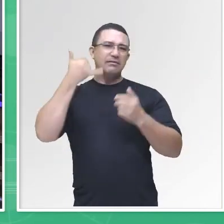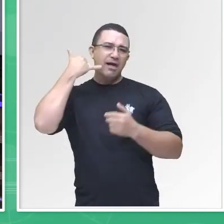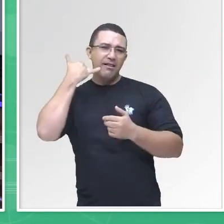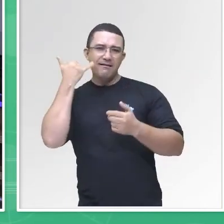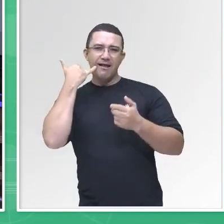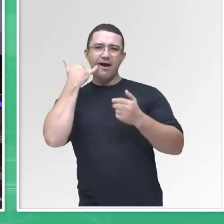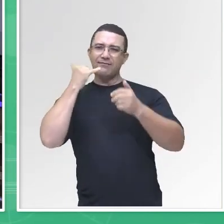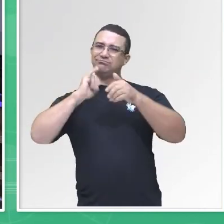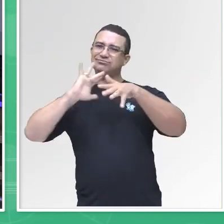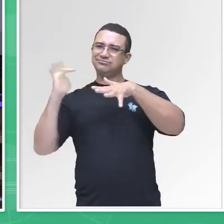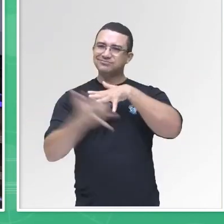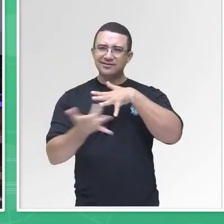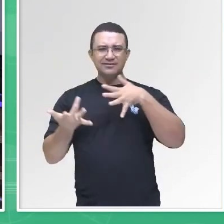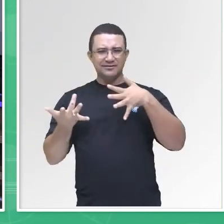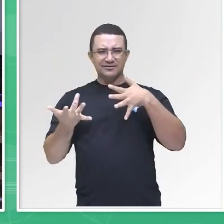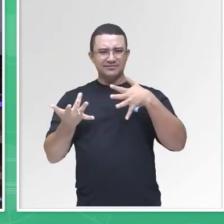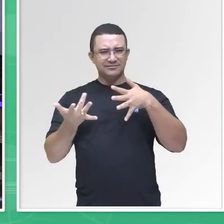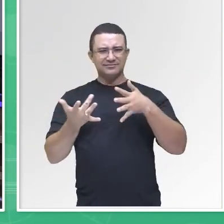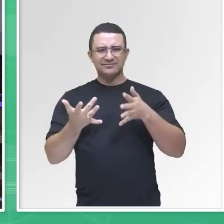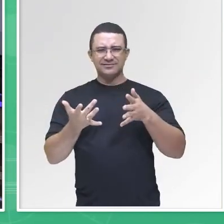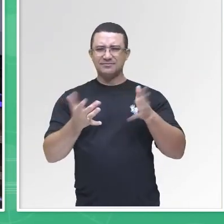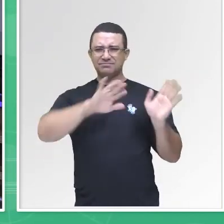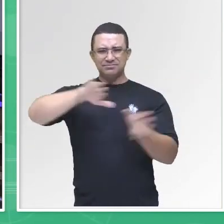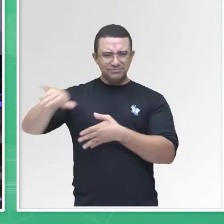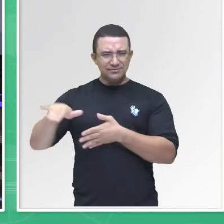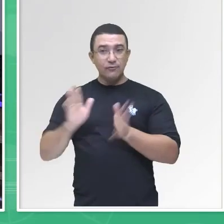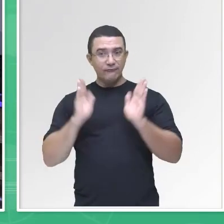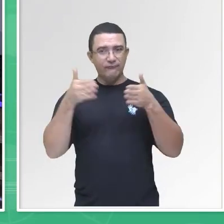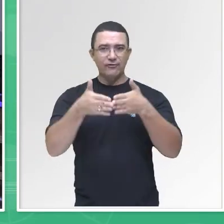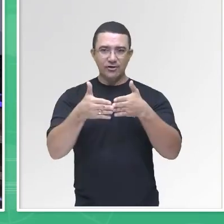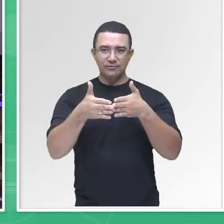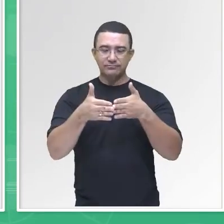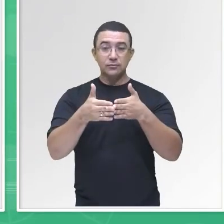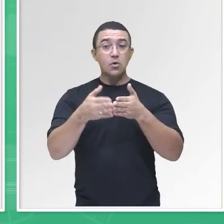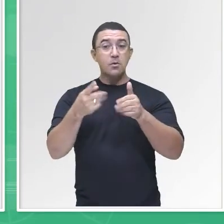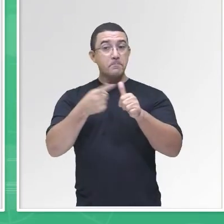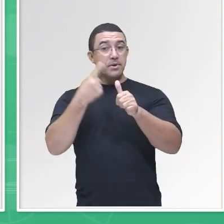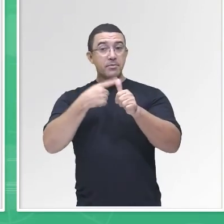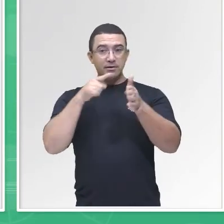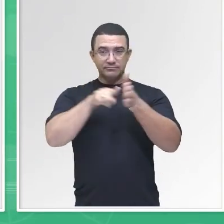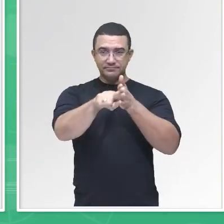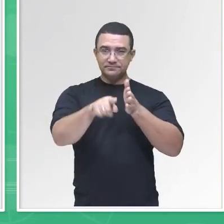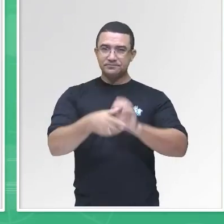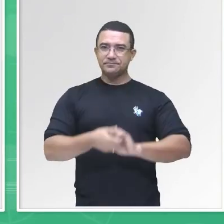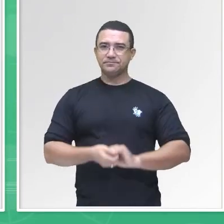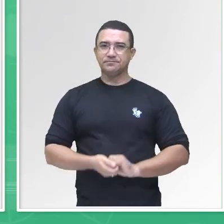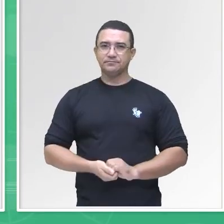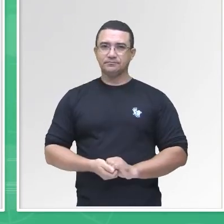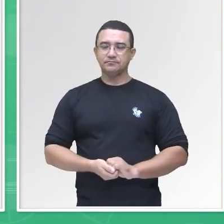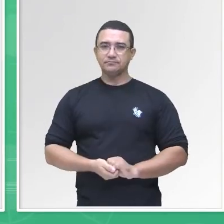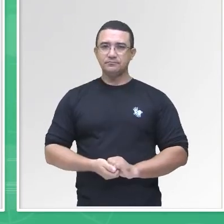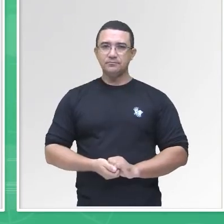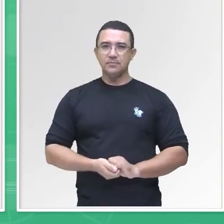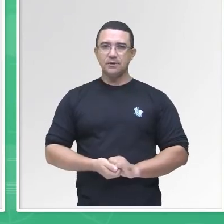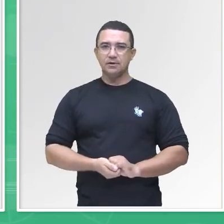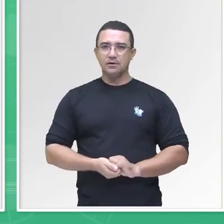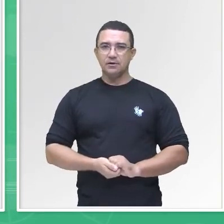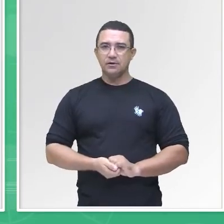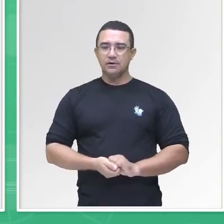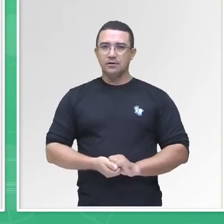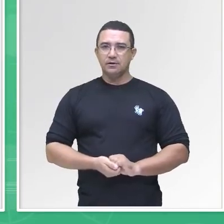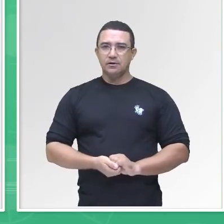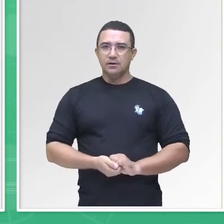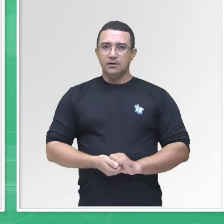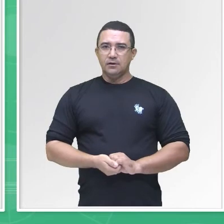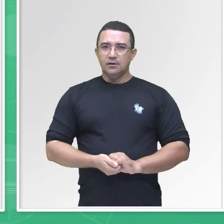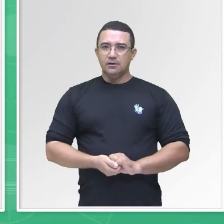sociais. Não, tem que estar aqui atento ao professor, ok? Vamos aqui à primeira questão? Vamos lá, então. A primeira questão diz assim, aqui o que foi